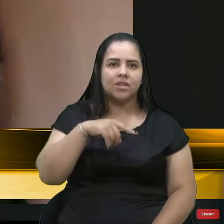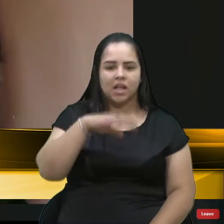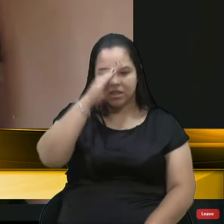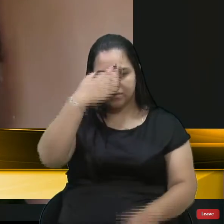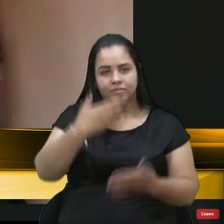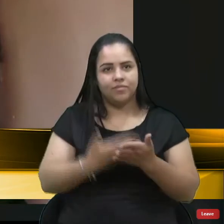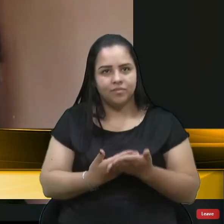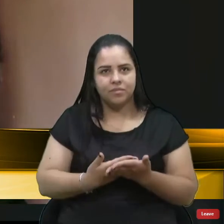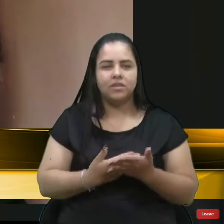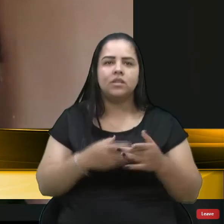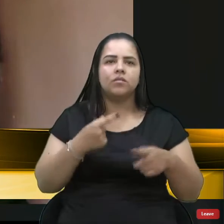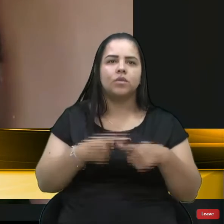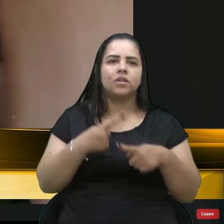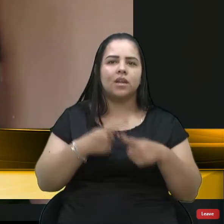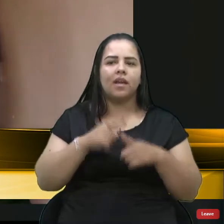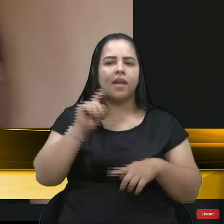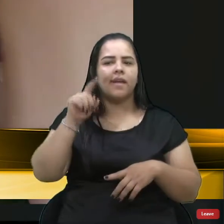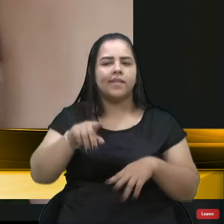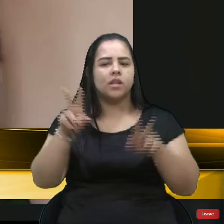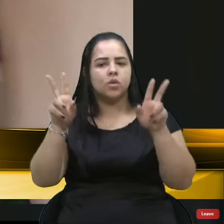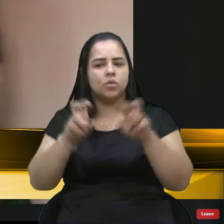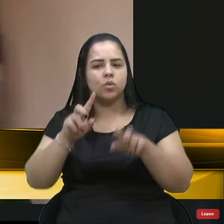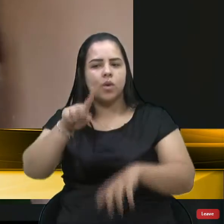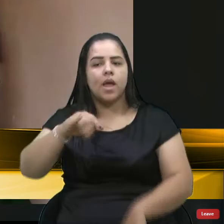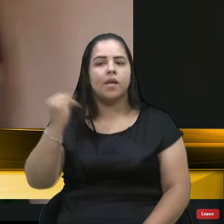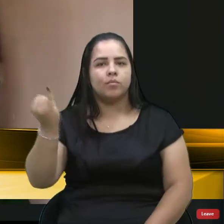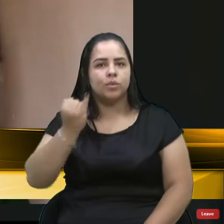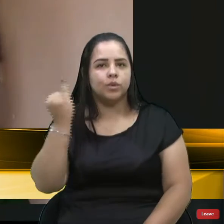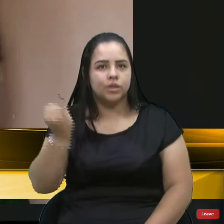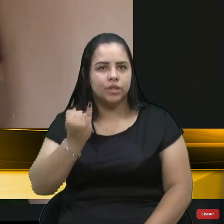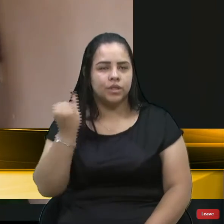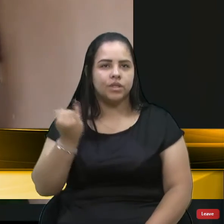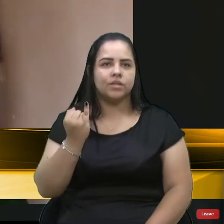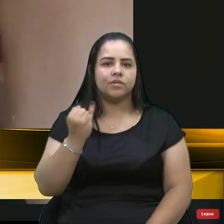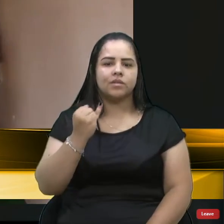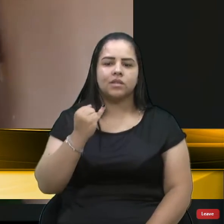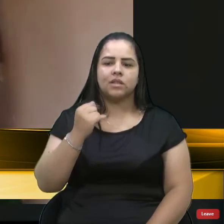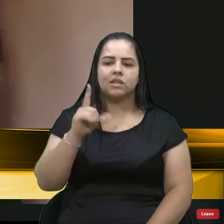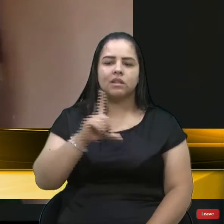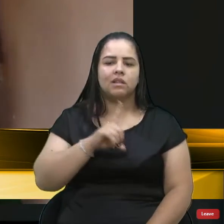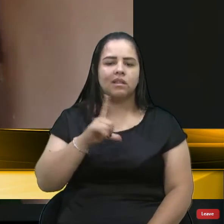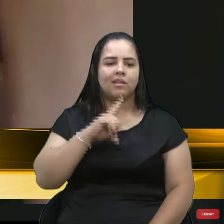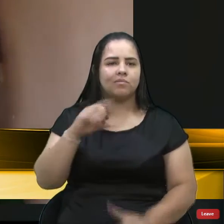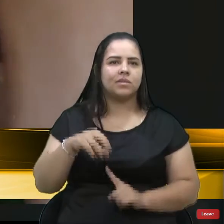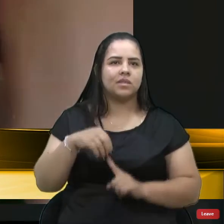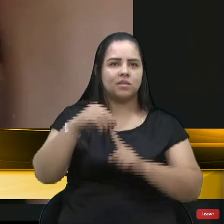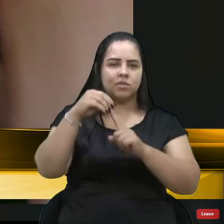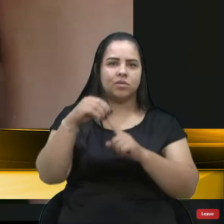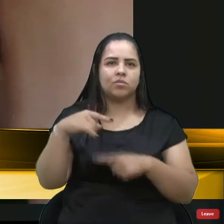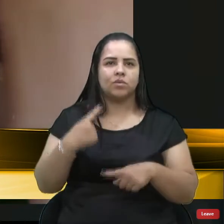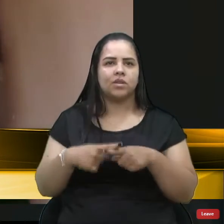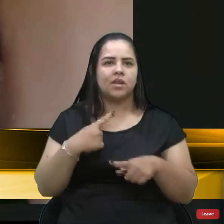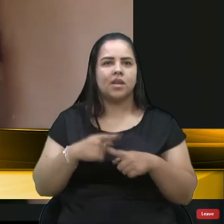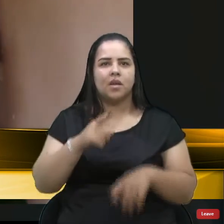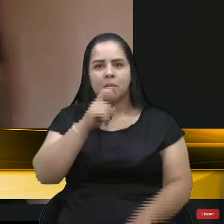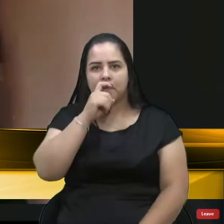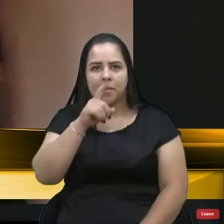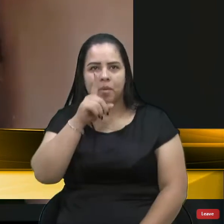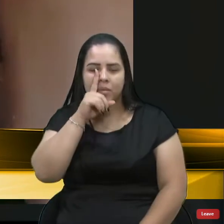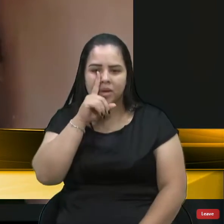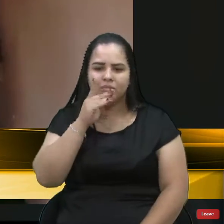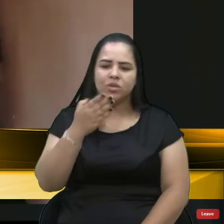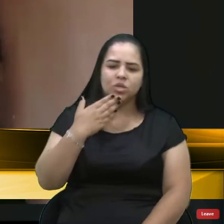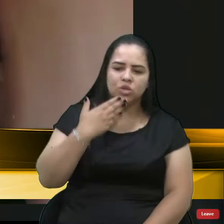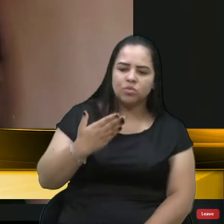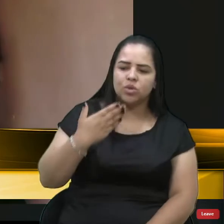a relevância do tema, esta indicação terá, sim, a prioridade, né? Isso é algo que pais e mães vêm